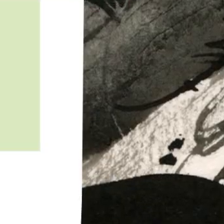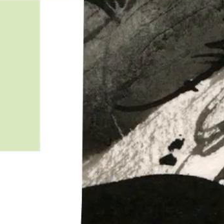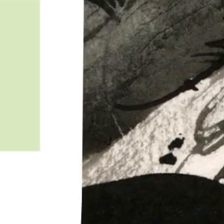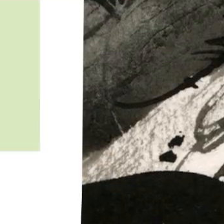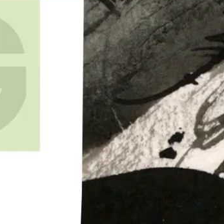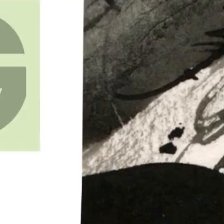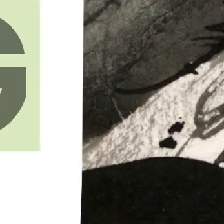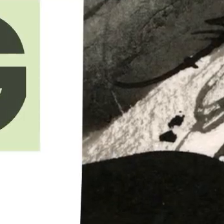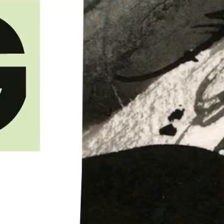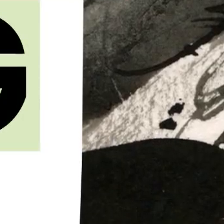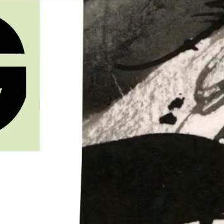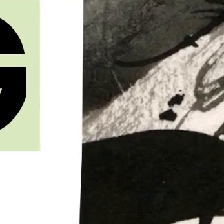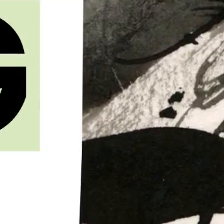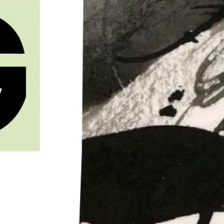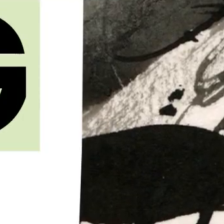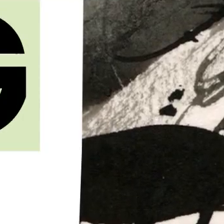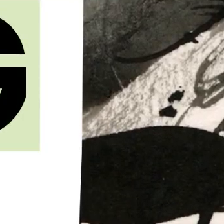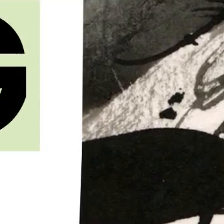Thank you.